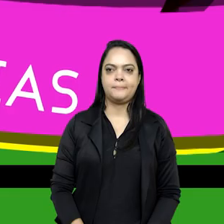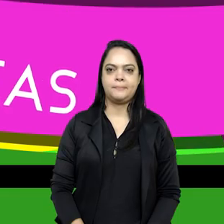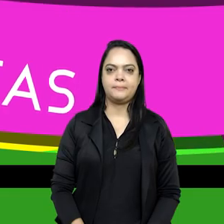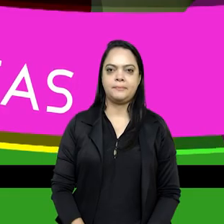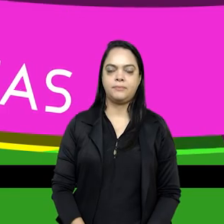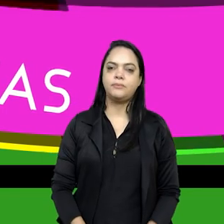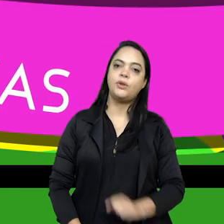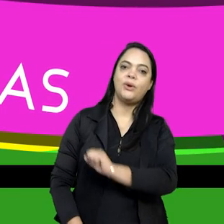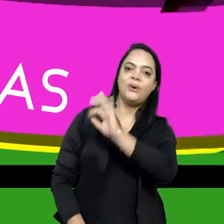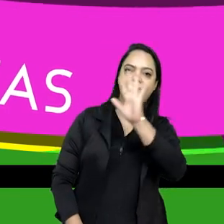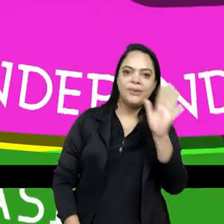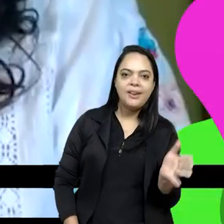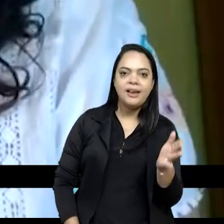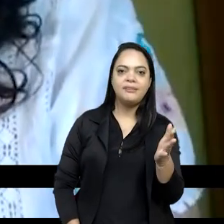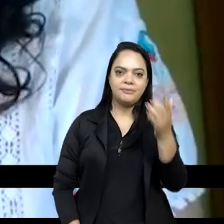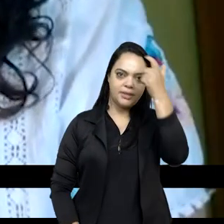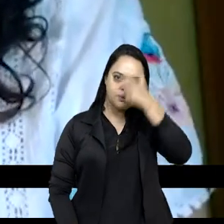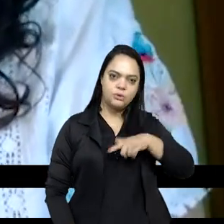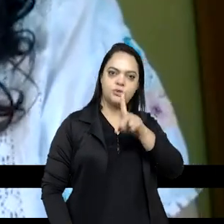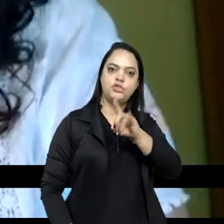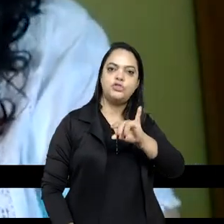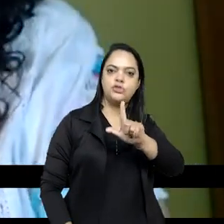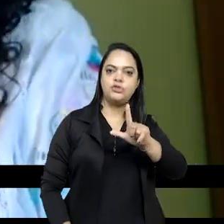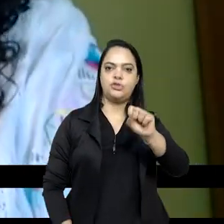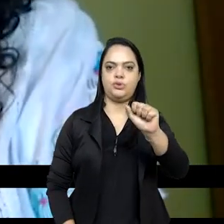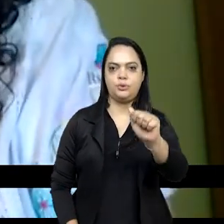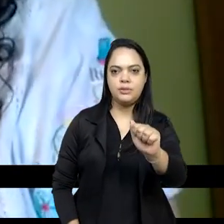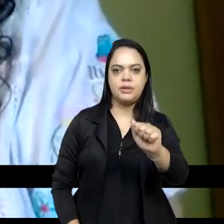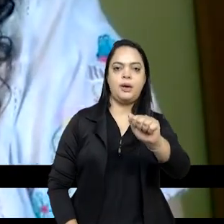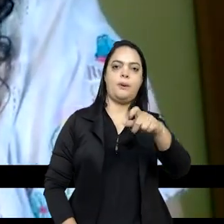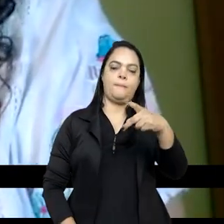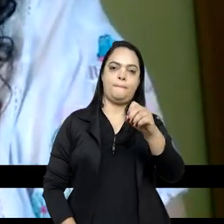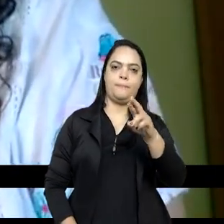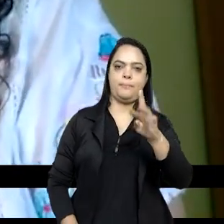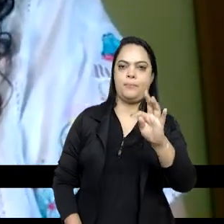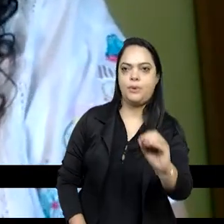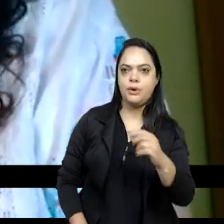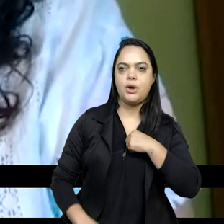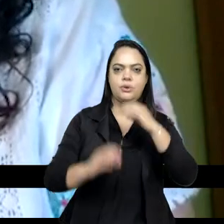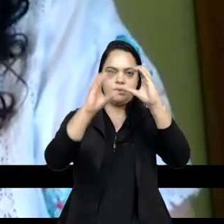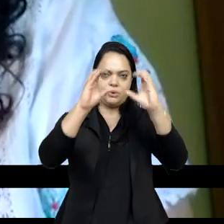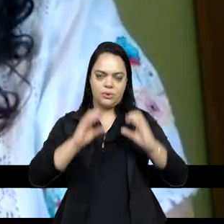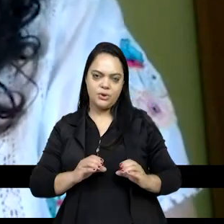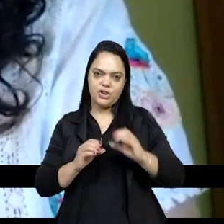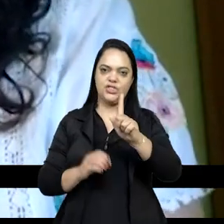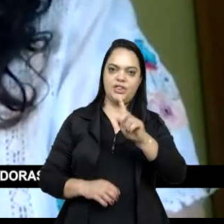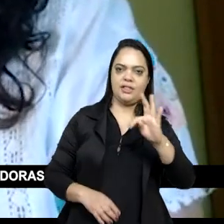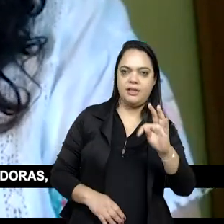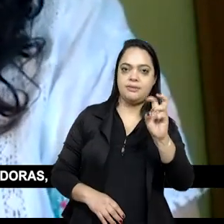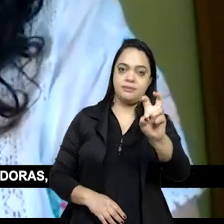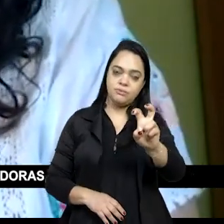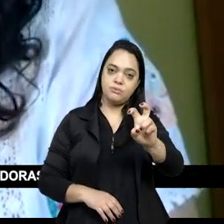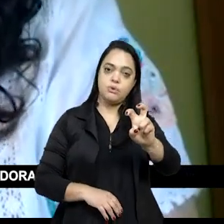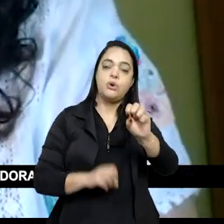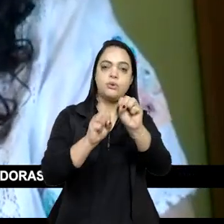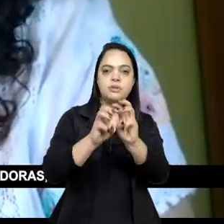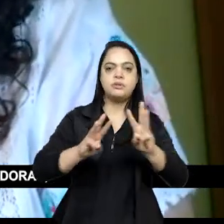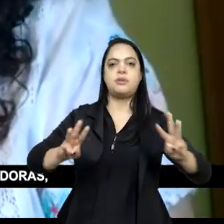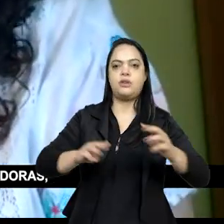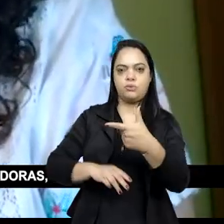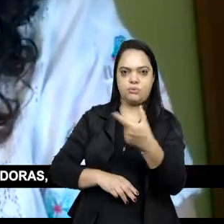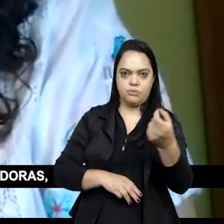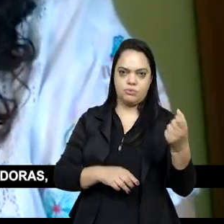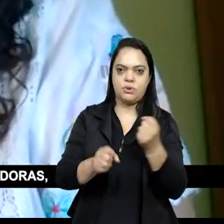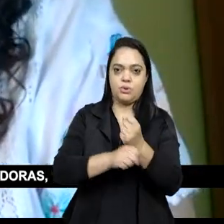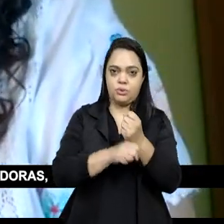Olá, sou Dilza Porto, coordenadora do GT5 do Portal do Bicentenário. Uma iniciativa em